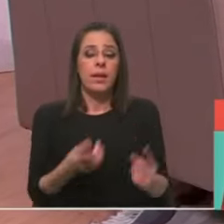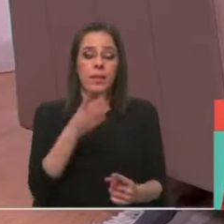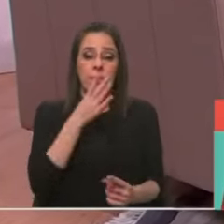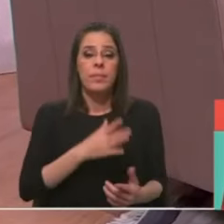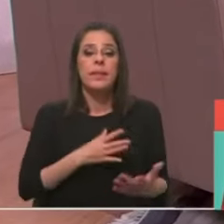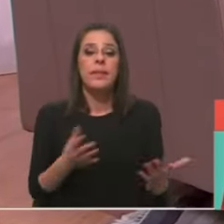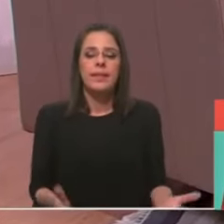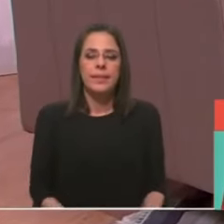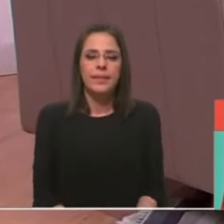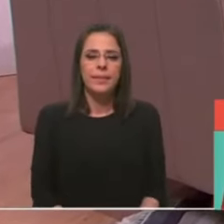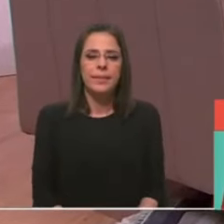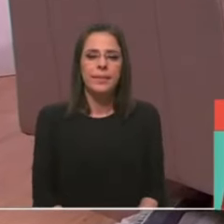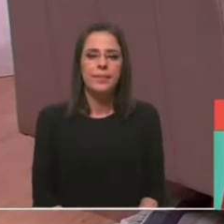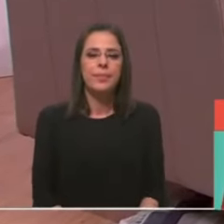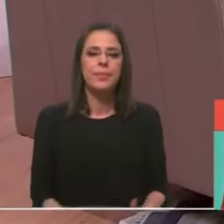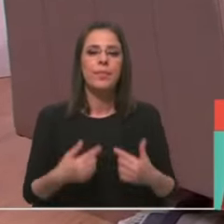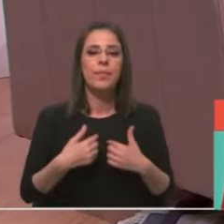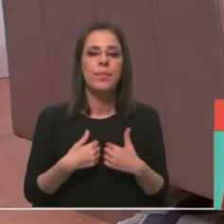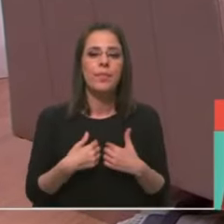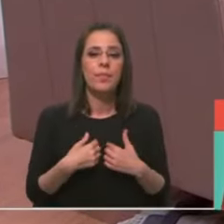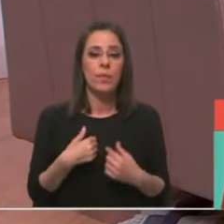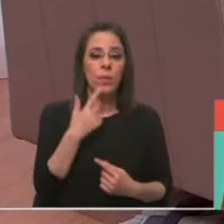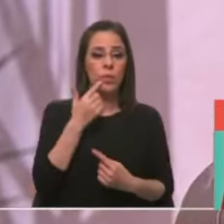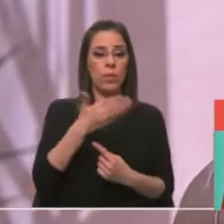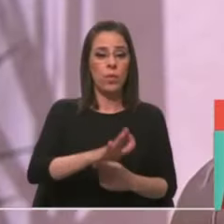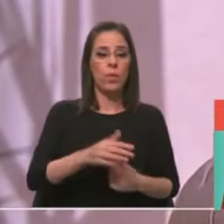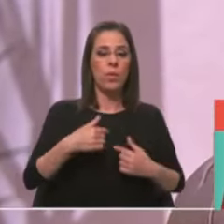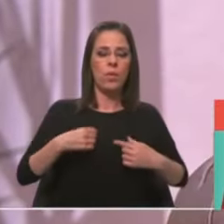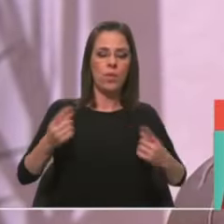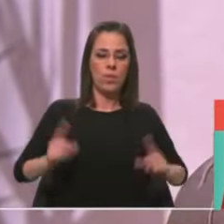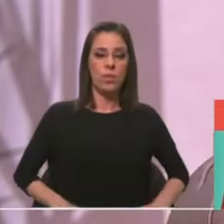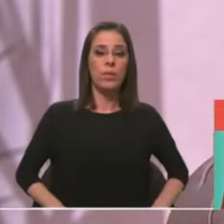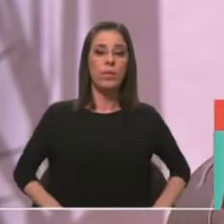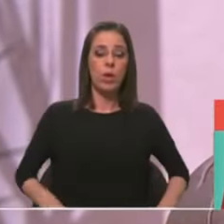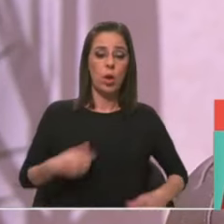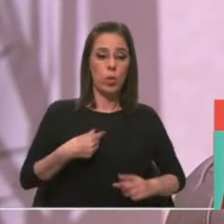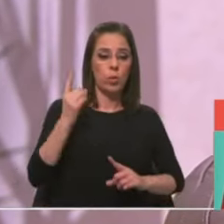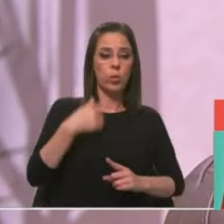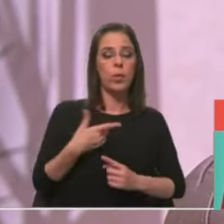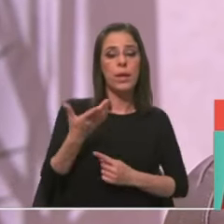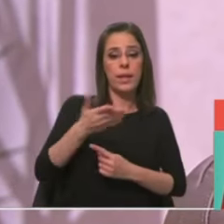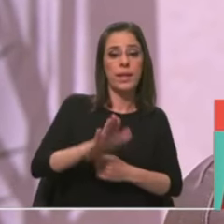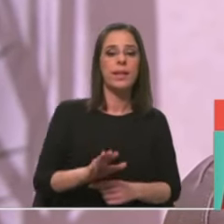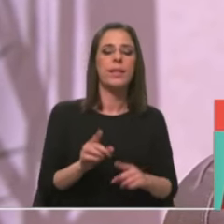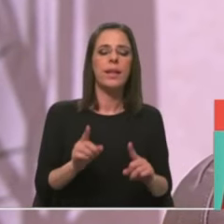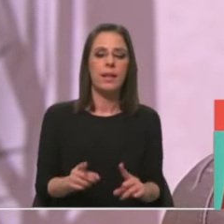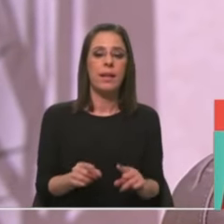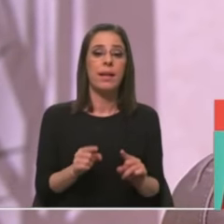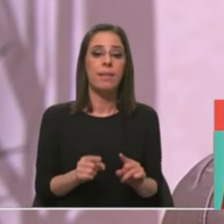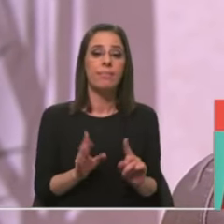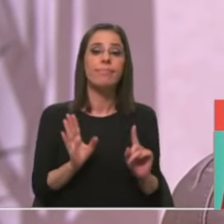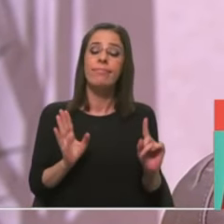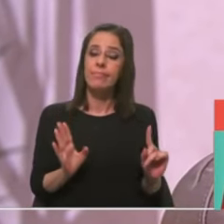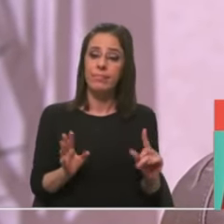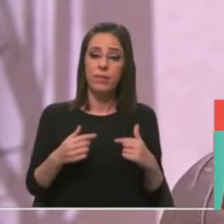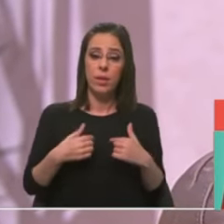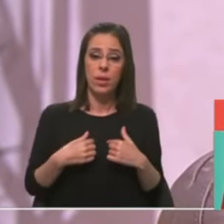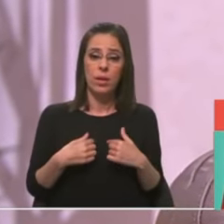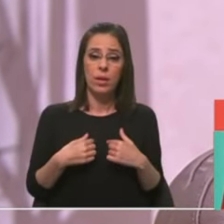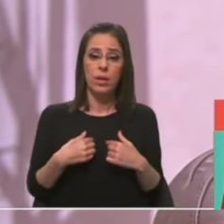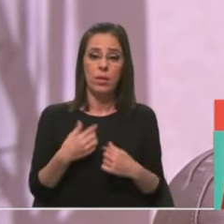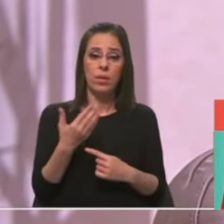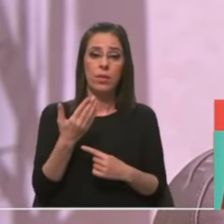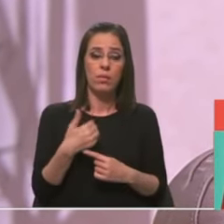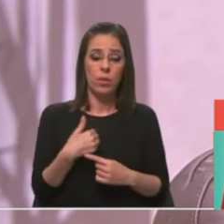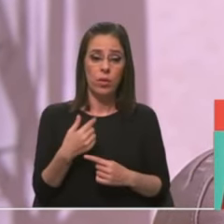dizem, que o Fábio não é um exemplo, que não sou um exemplo, não é? Mas isso, aí é que está. Eu não ser um exemplo é que